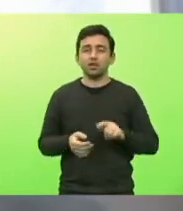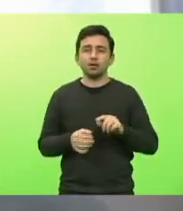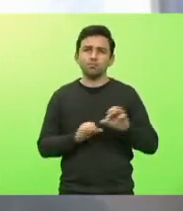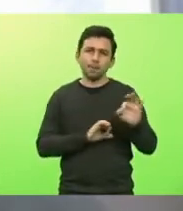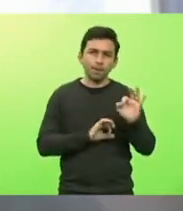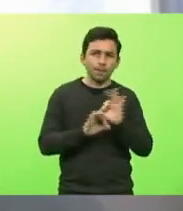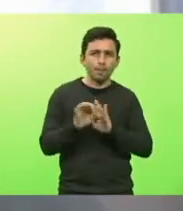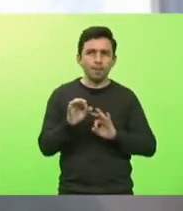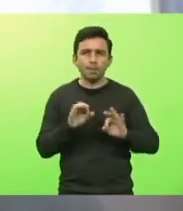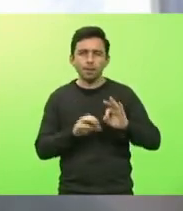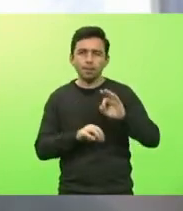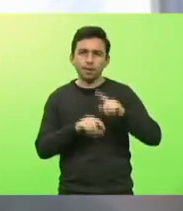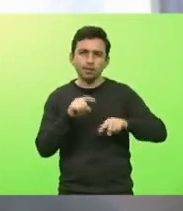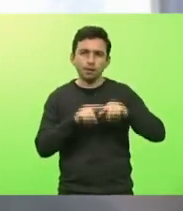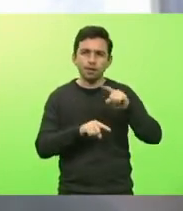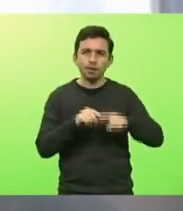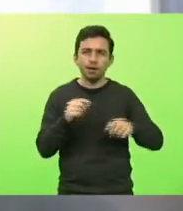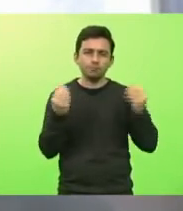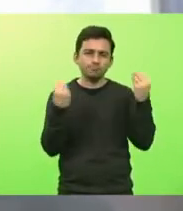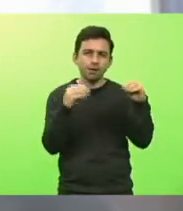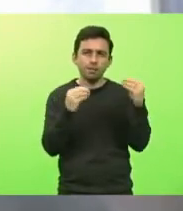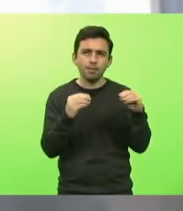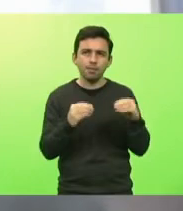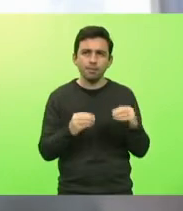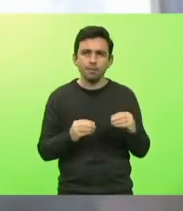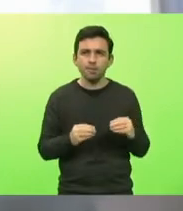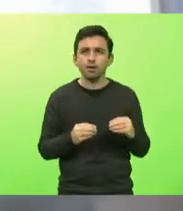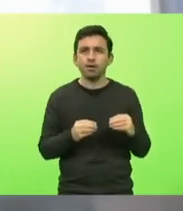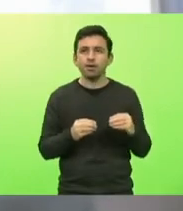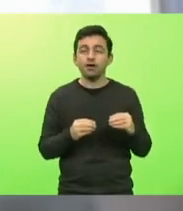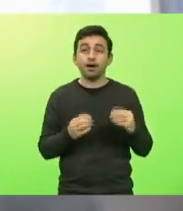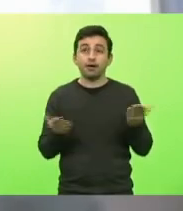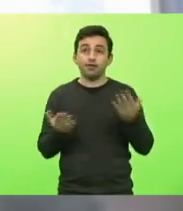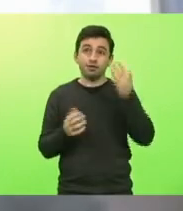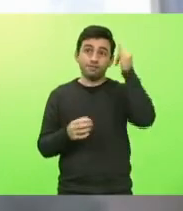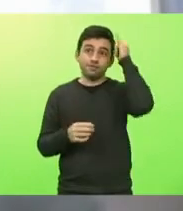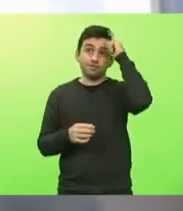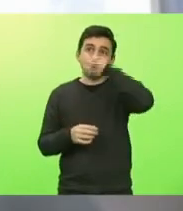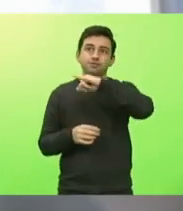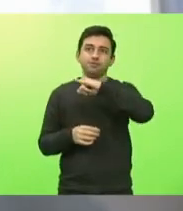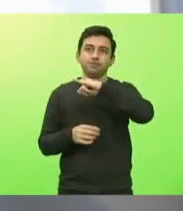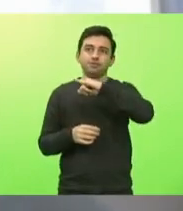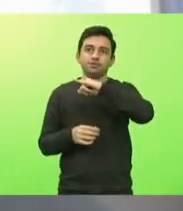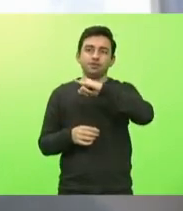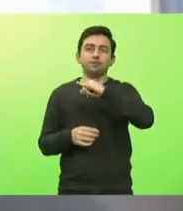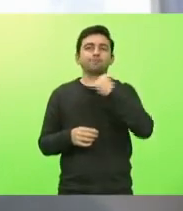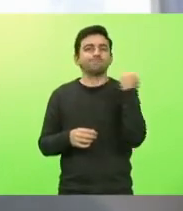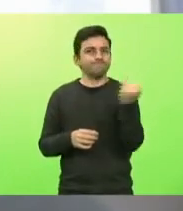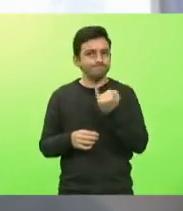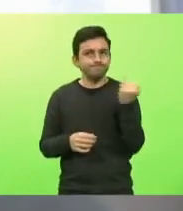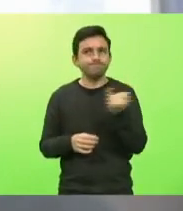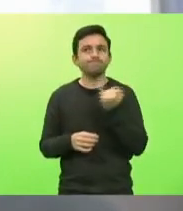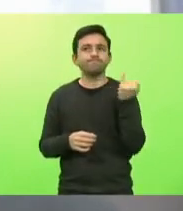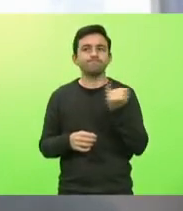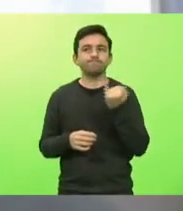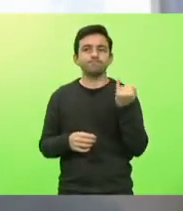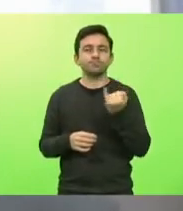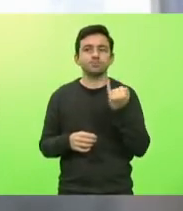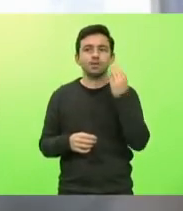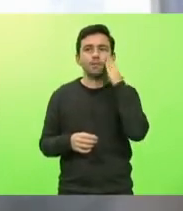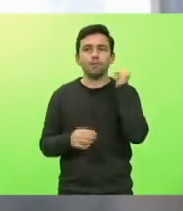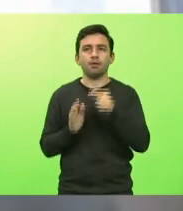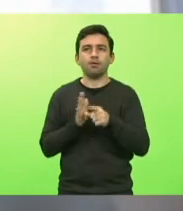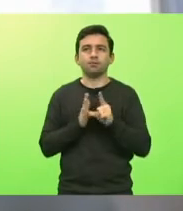nesses últimos tempos. E essa prevenção, ela é extremamente importante.